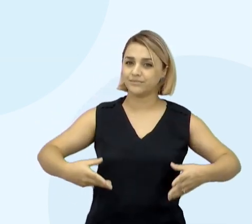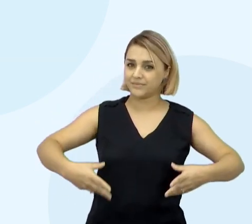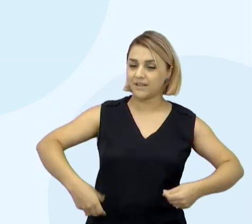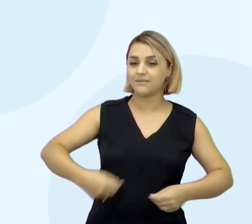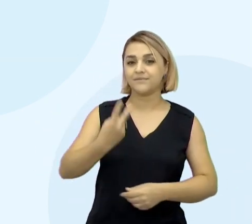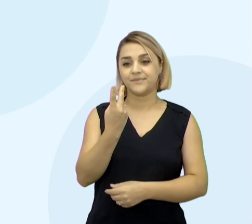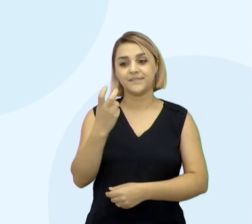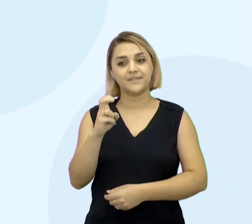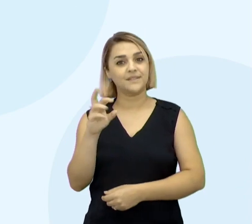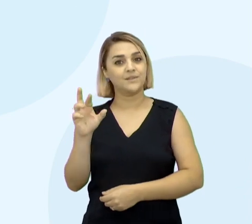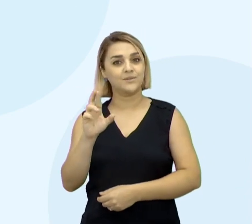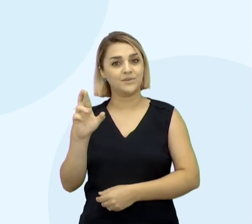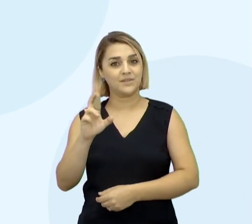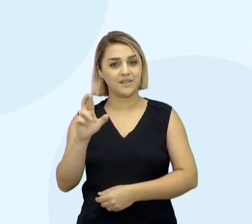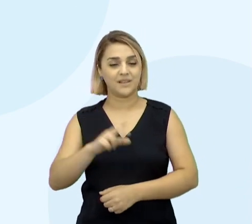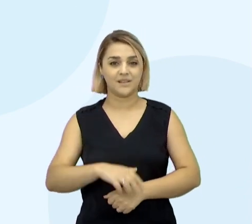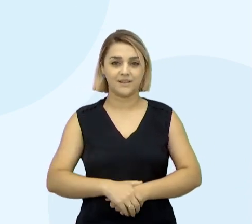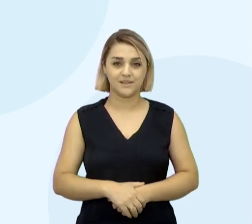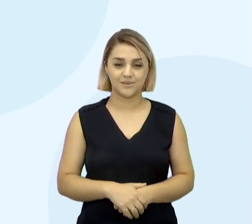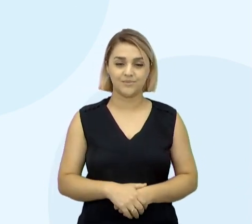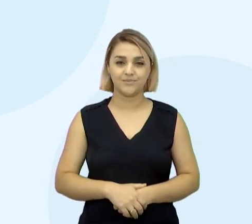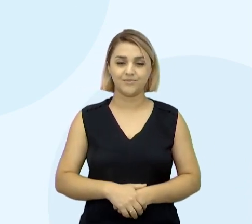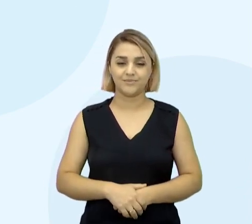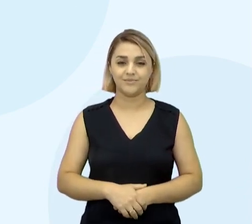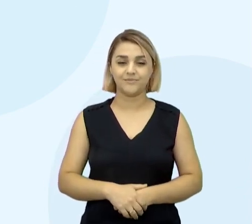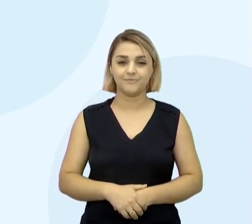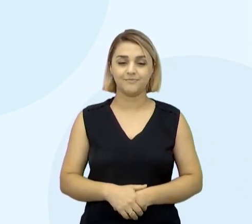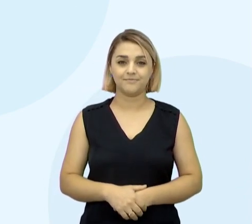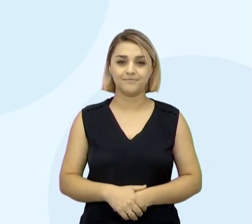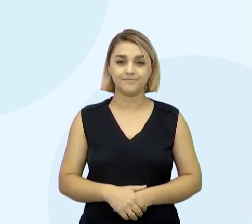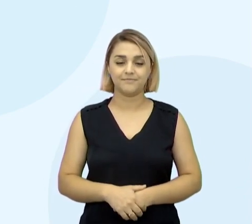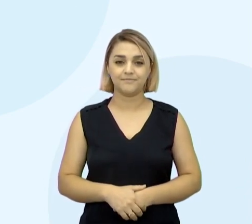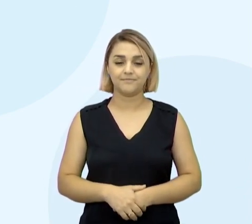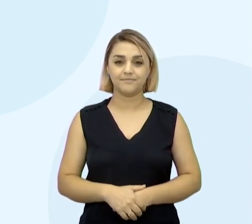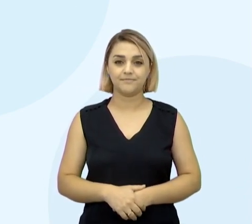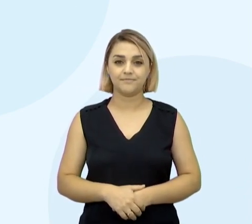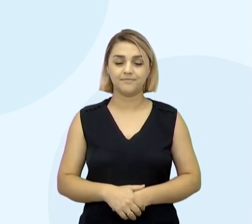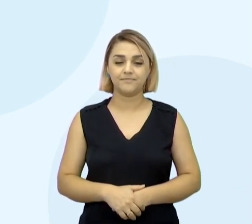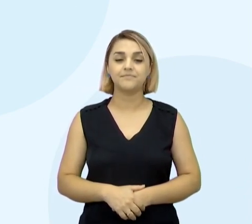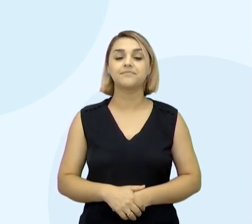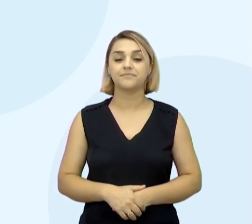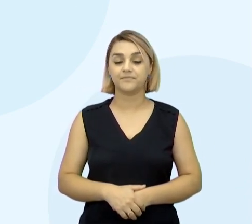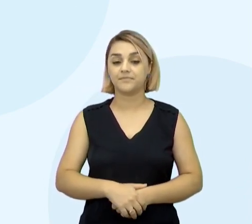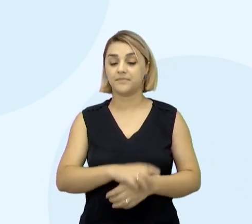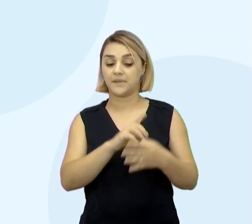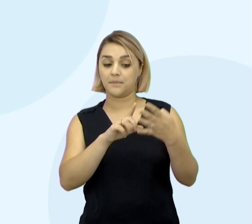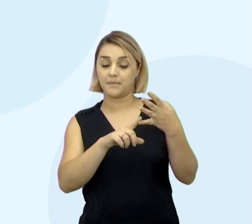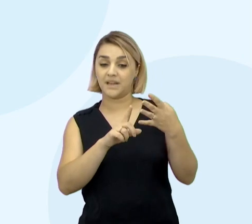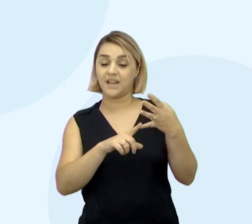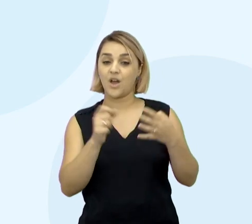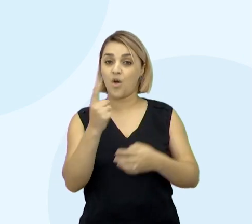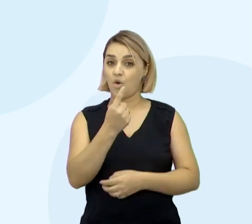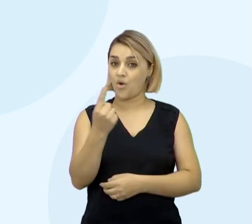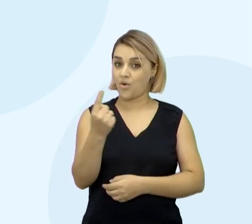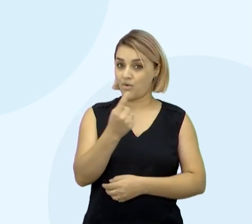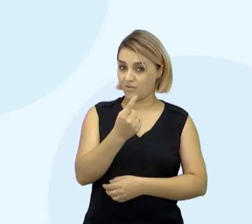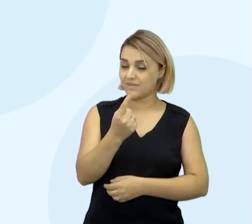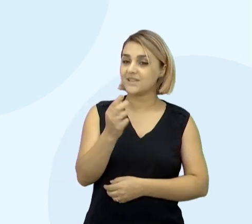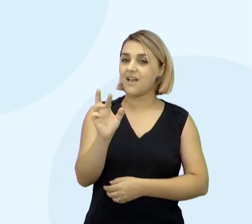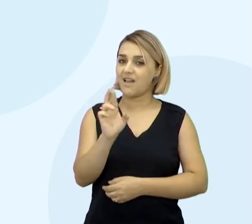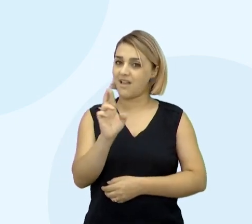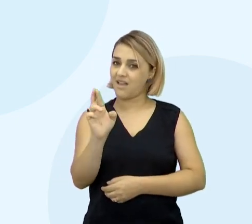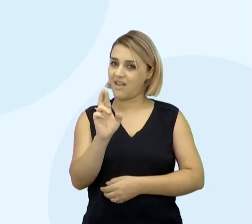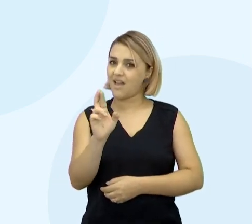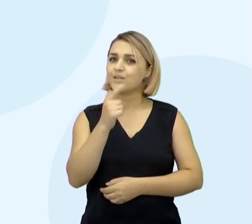aí de passeio ao sábado. e R$11 que ele pegou emprestado aí